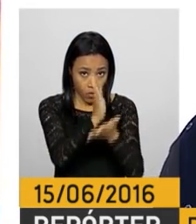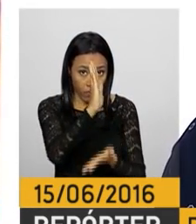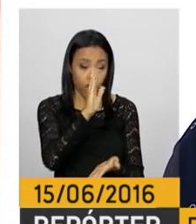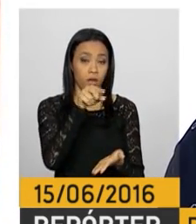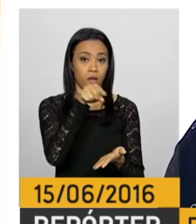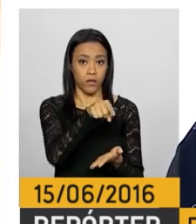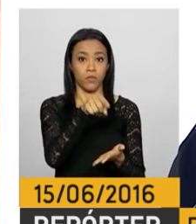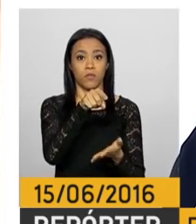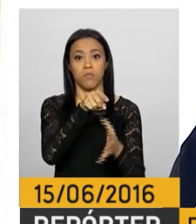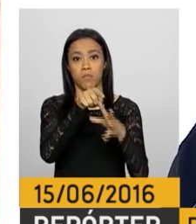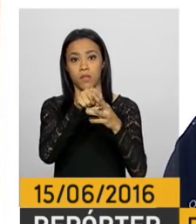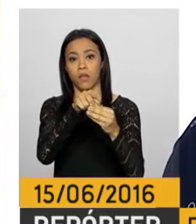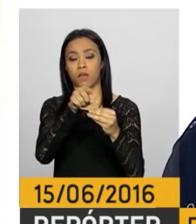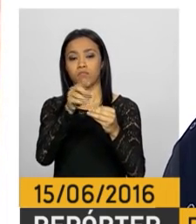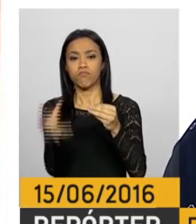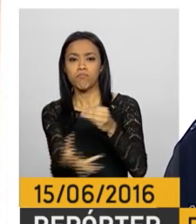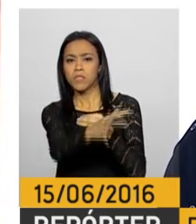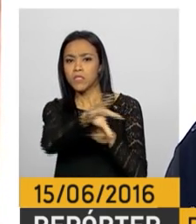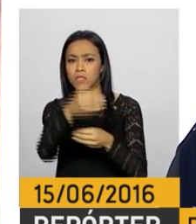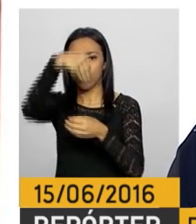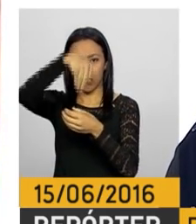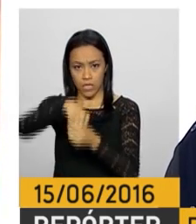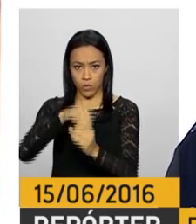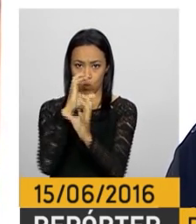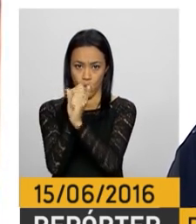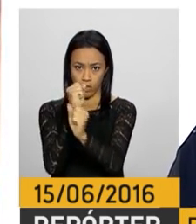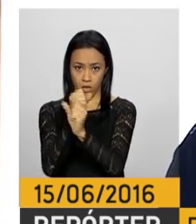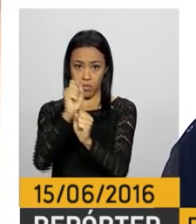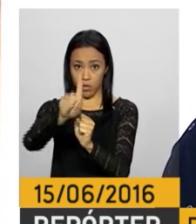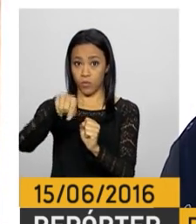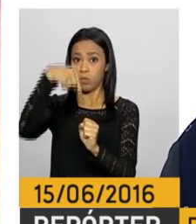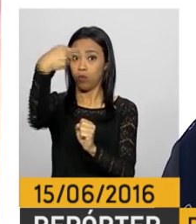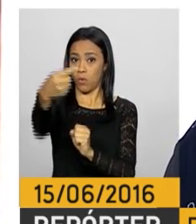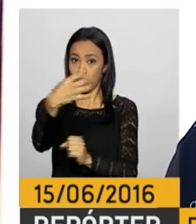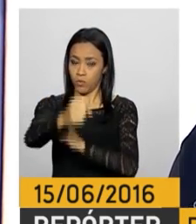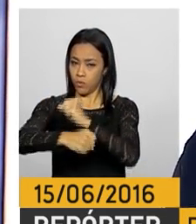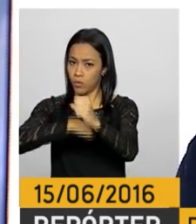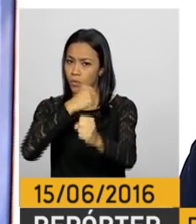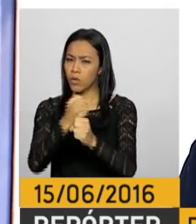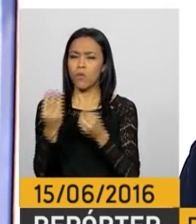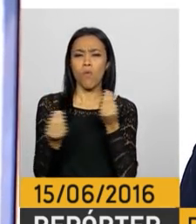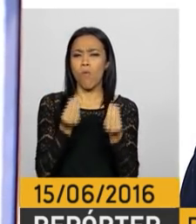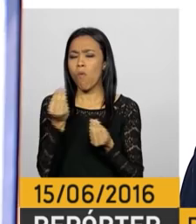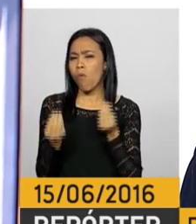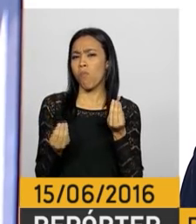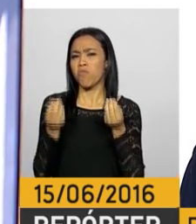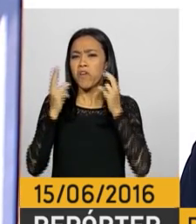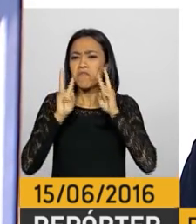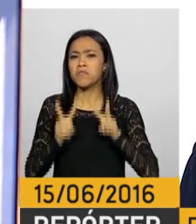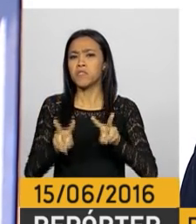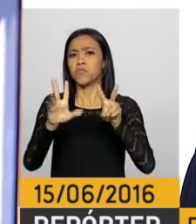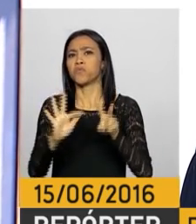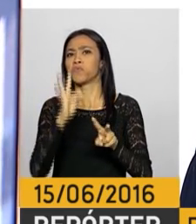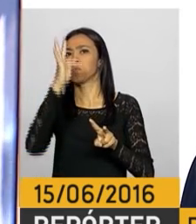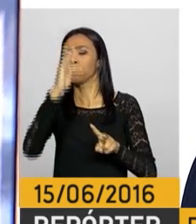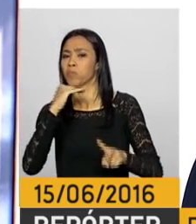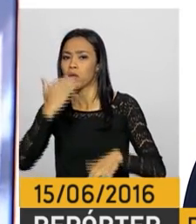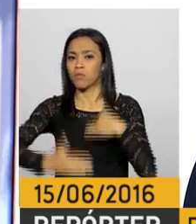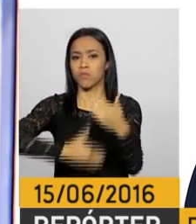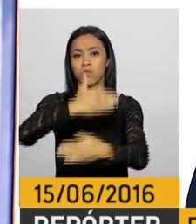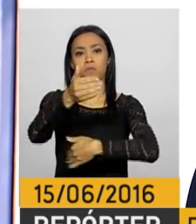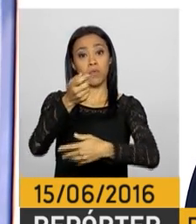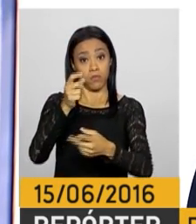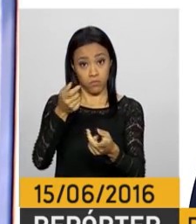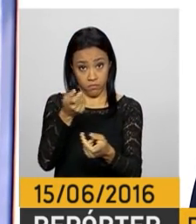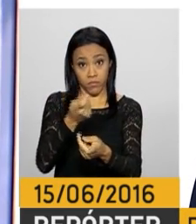entrar no orçamento do ano que vem e como esperado crescimento ou melhoria na perspectiva para economia, se o Brasil pode